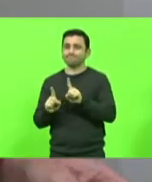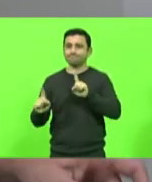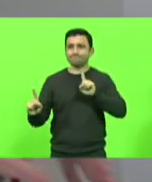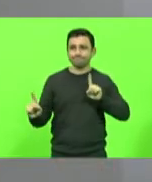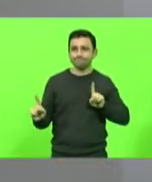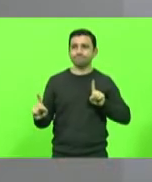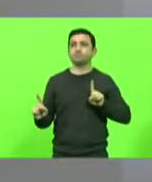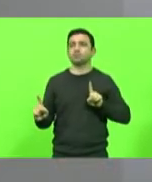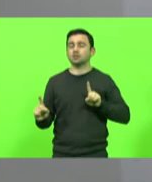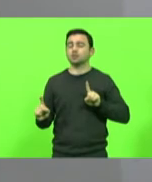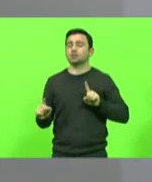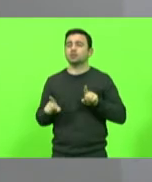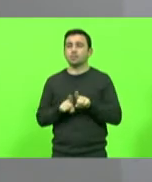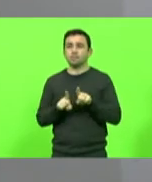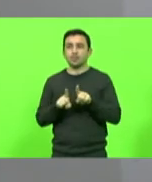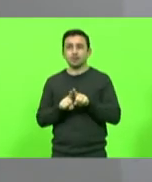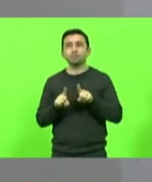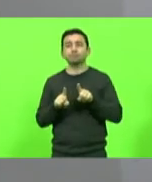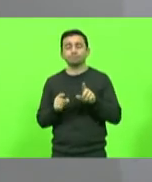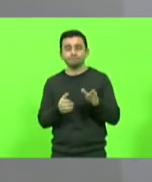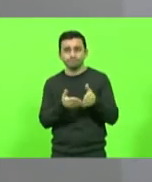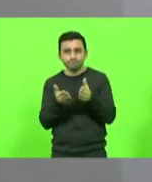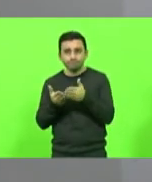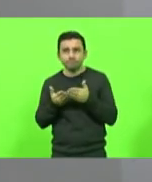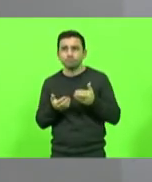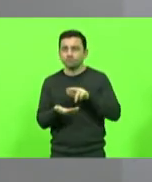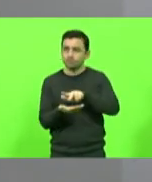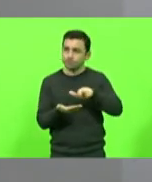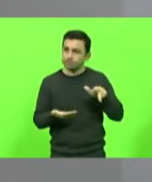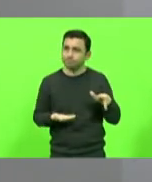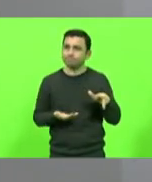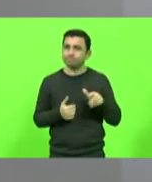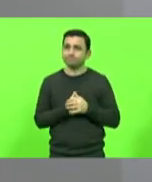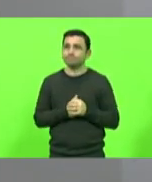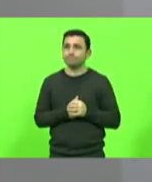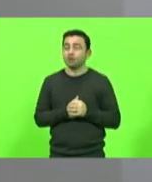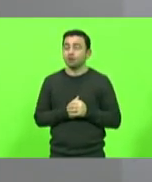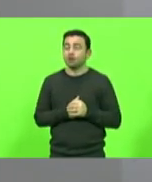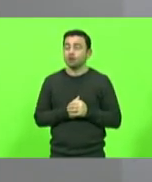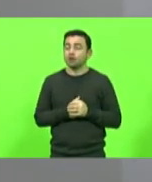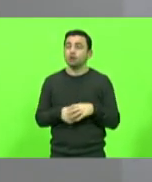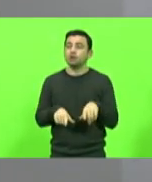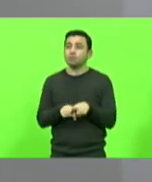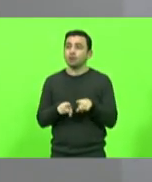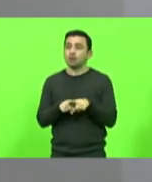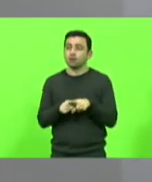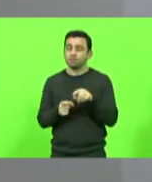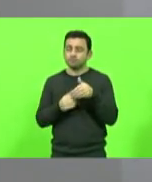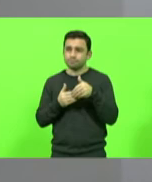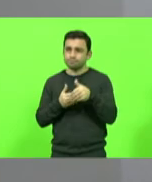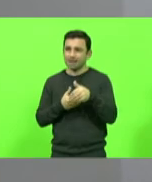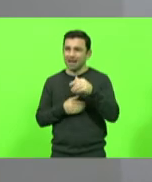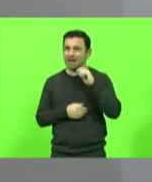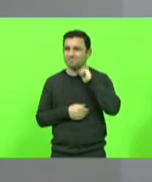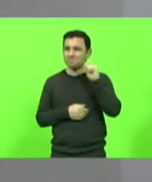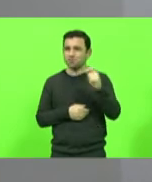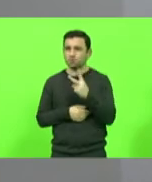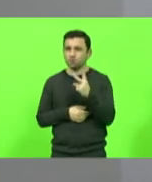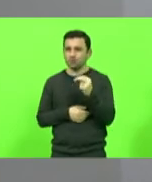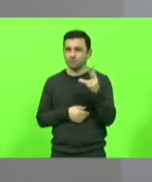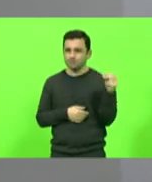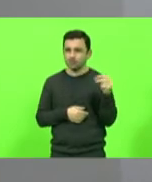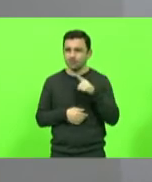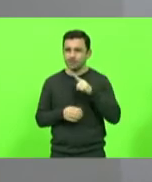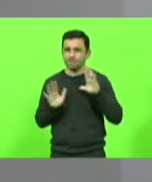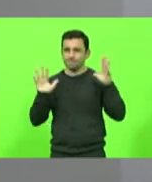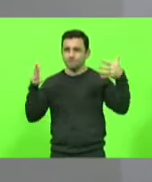e vulnerabilidades. Neste contexto, logo em abril de 2020, unimos 15 fóruns,